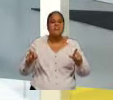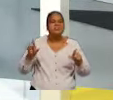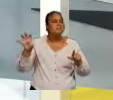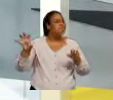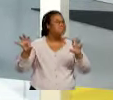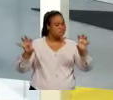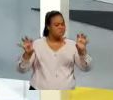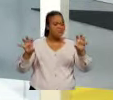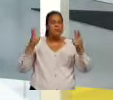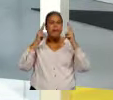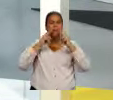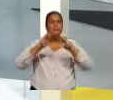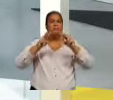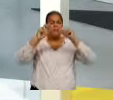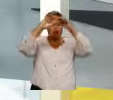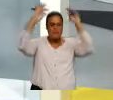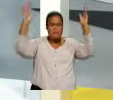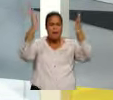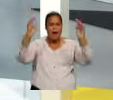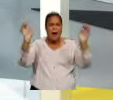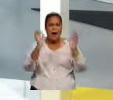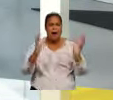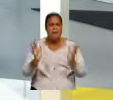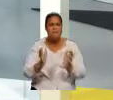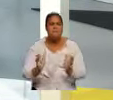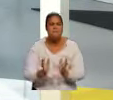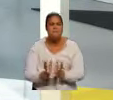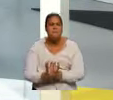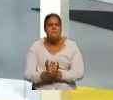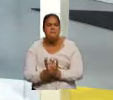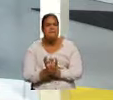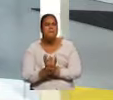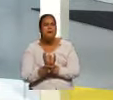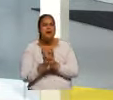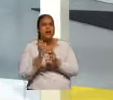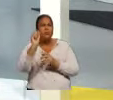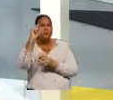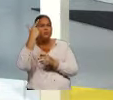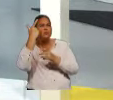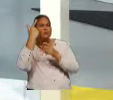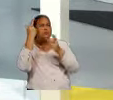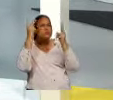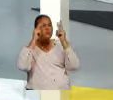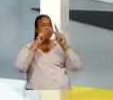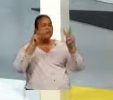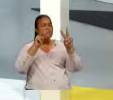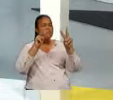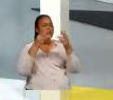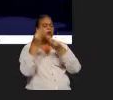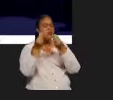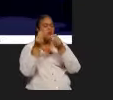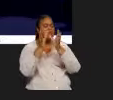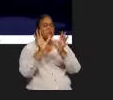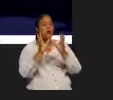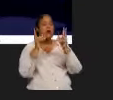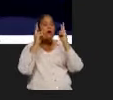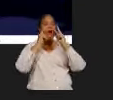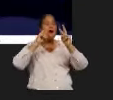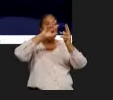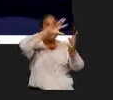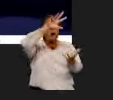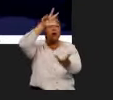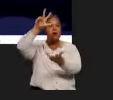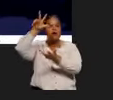mas vamos ver se mapa iluminado porque aí dá para a gente fazer uma relação com essa distribuição olha o planeta